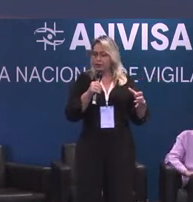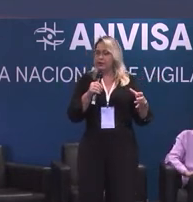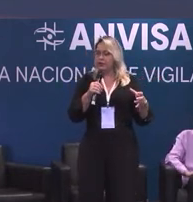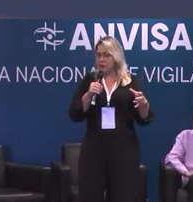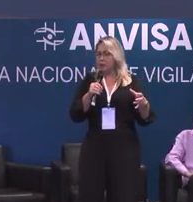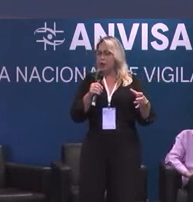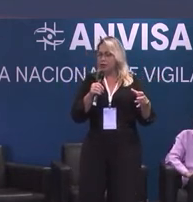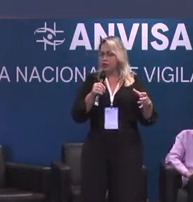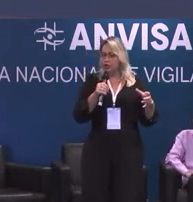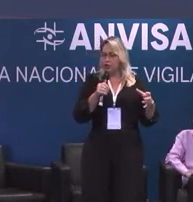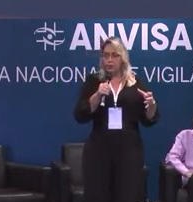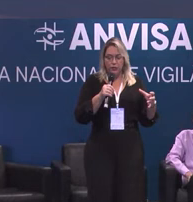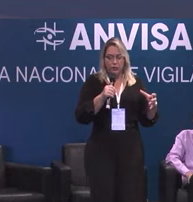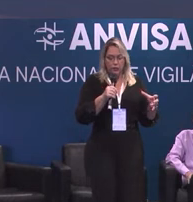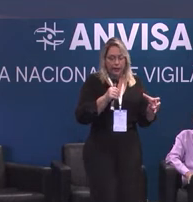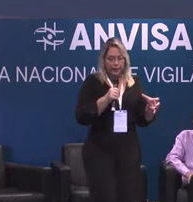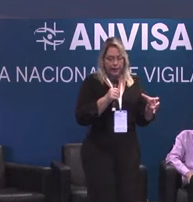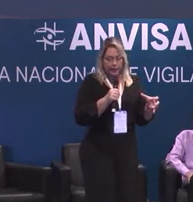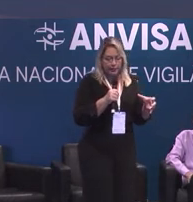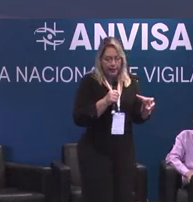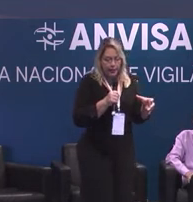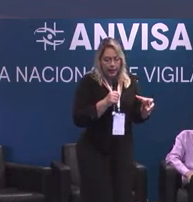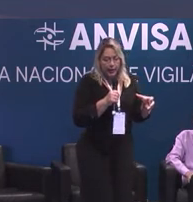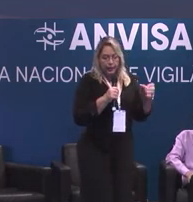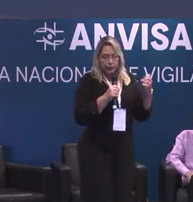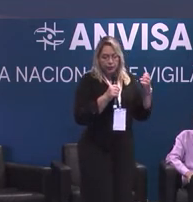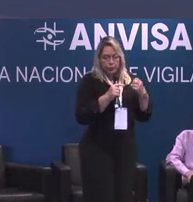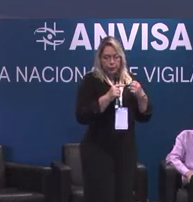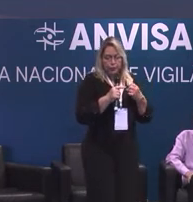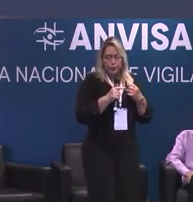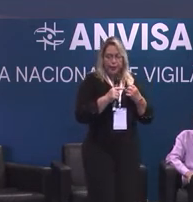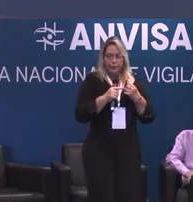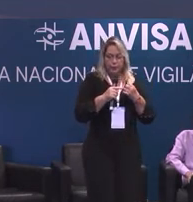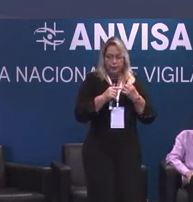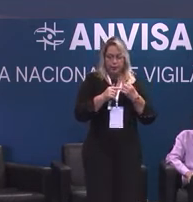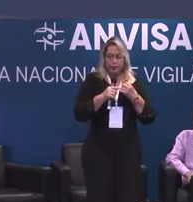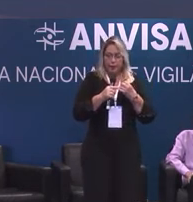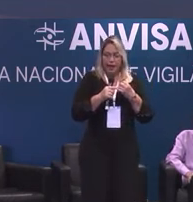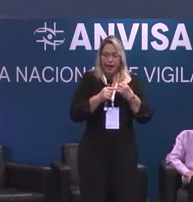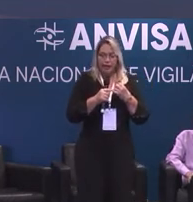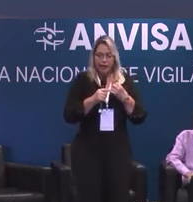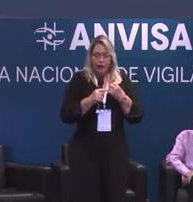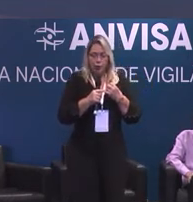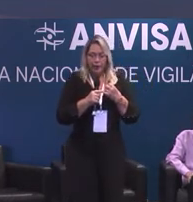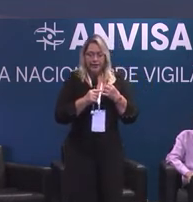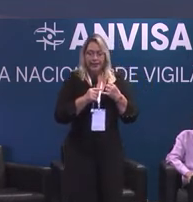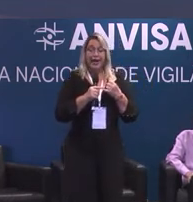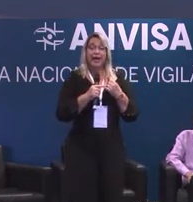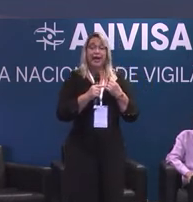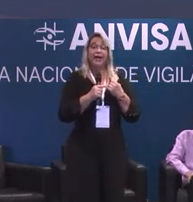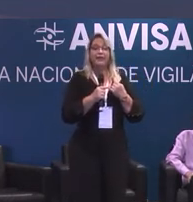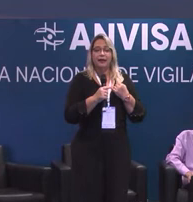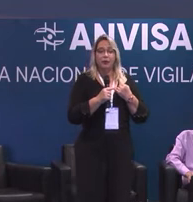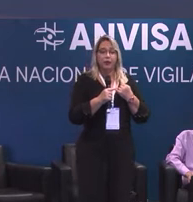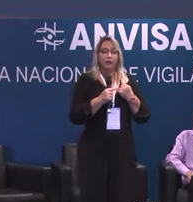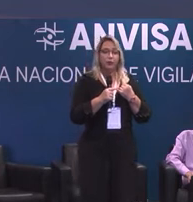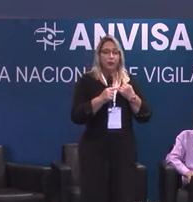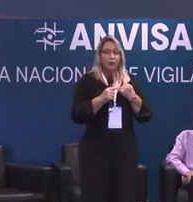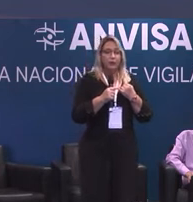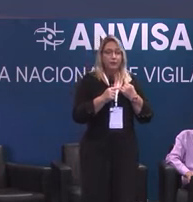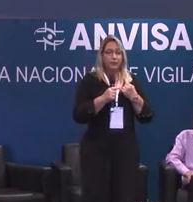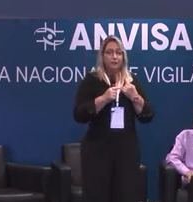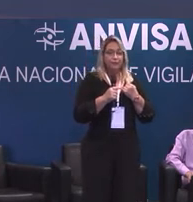que são importantes nas disposições preliminares. Não dispunham de atribuição relativa à competência da rede de